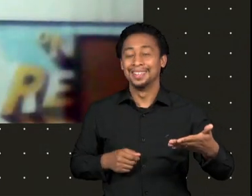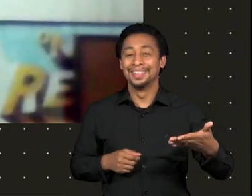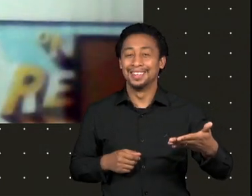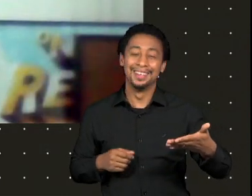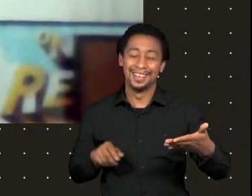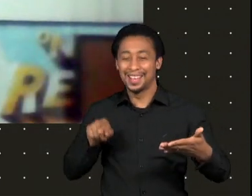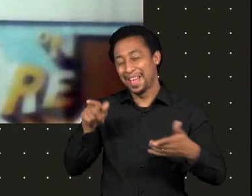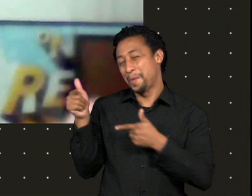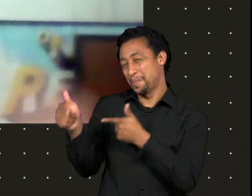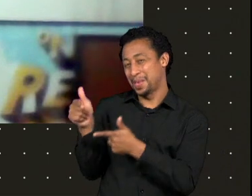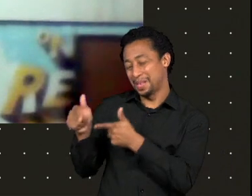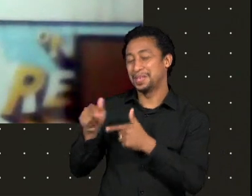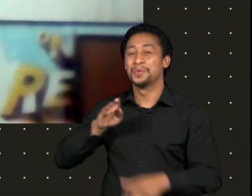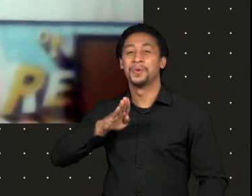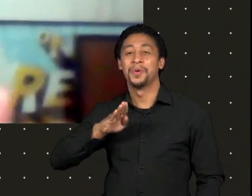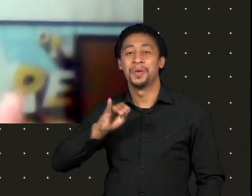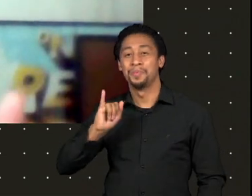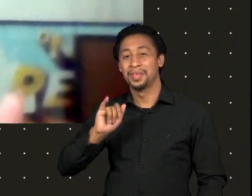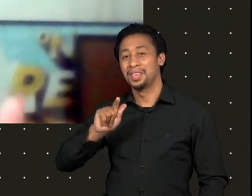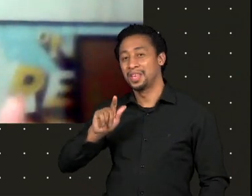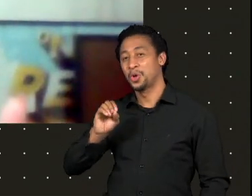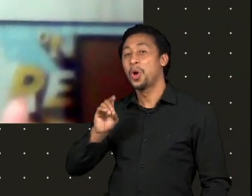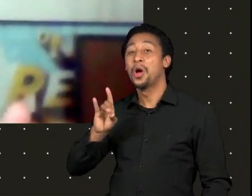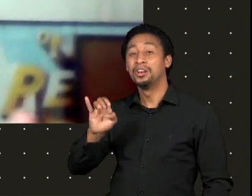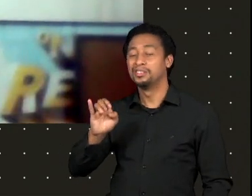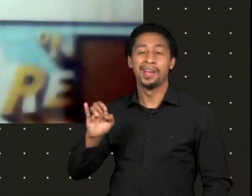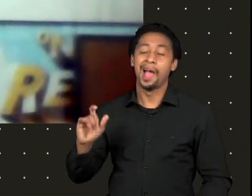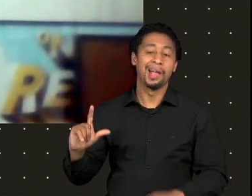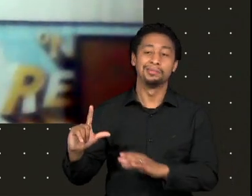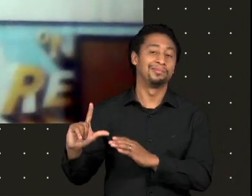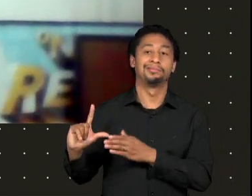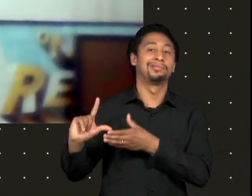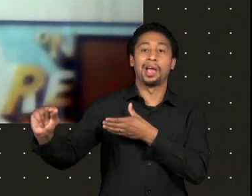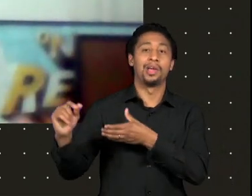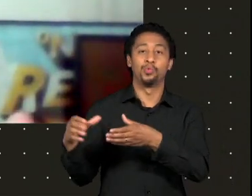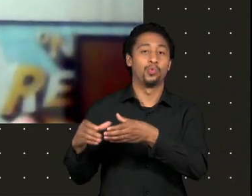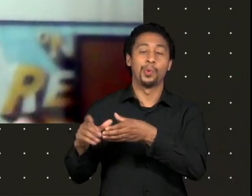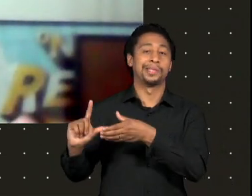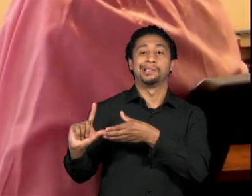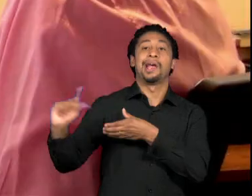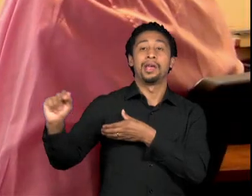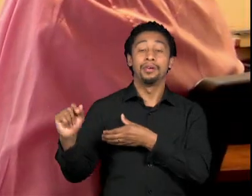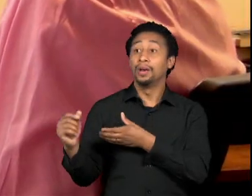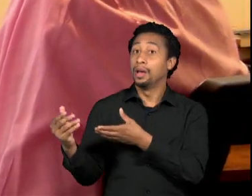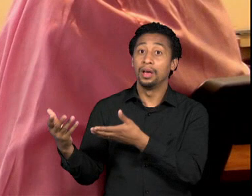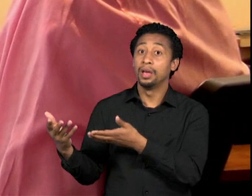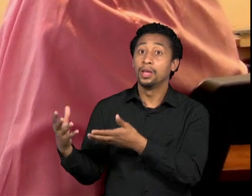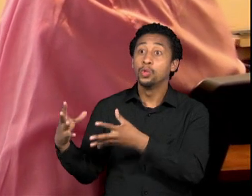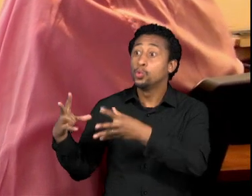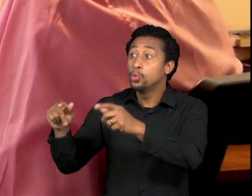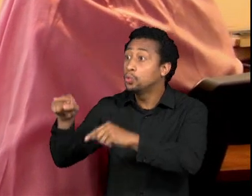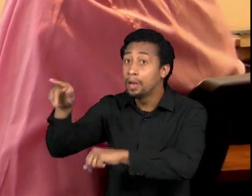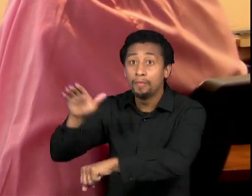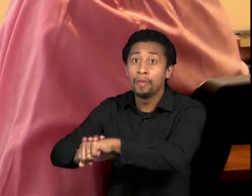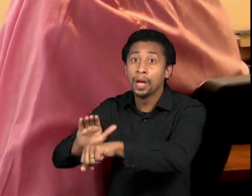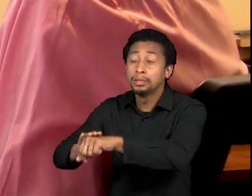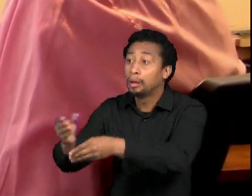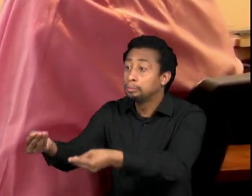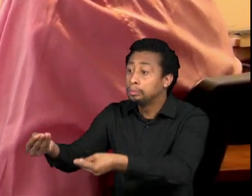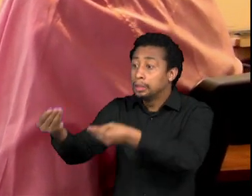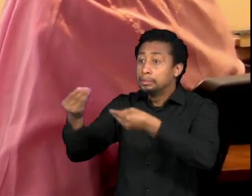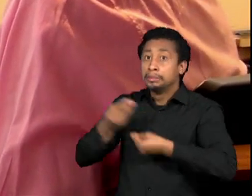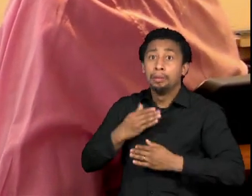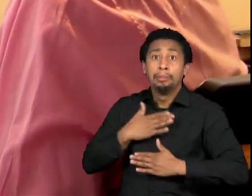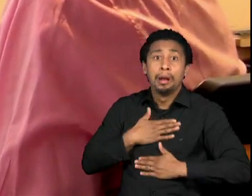Bigode saiu da produção. Então sobrou para mim tudo que ele fazia. Quer dizer, assistência de